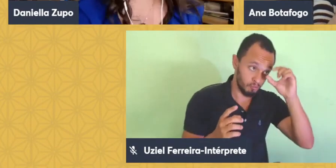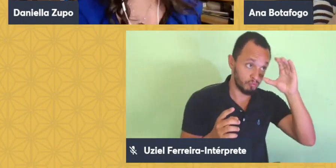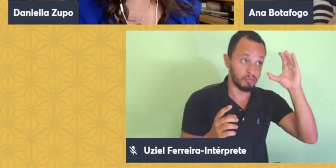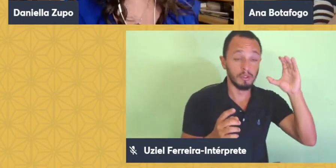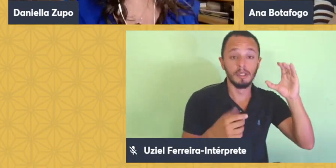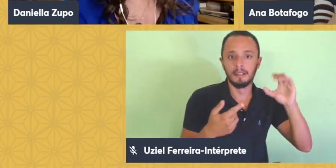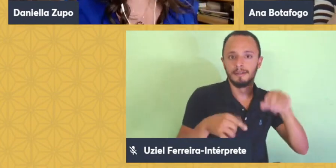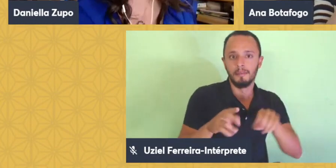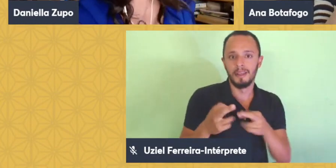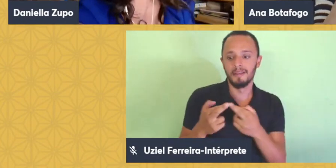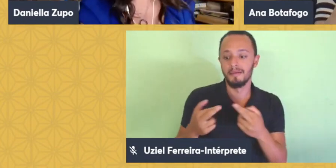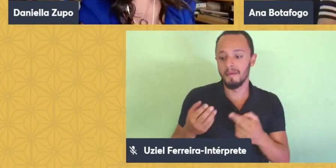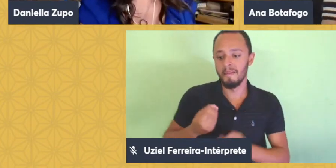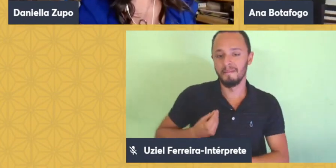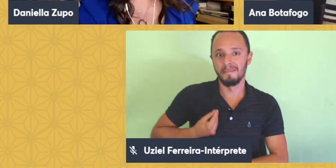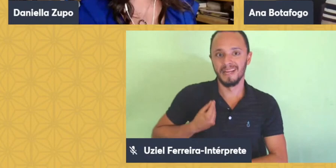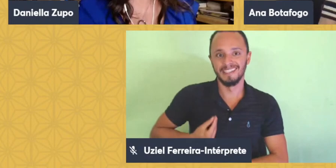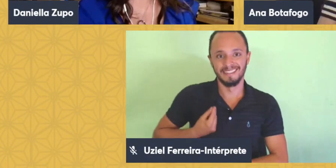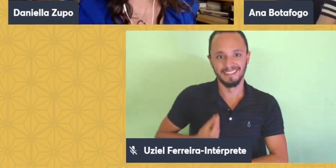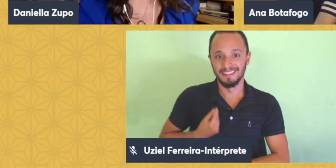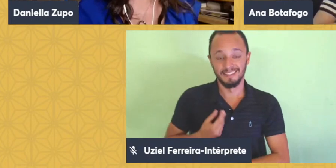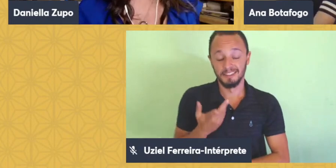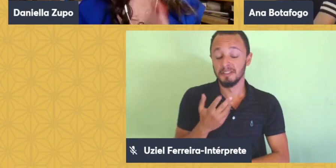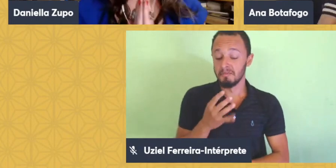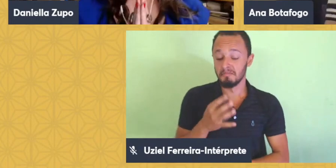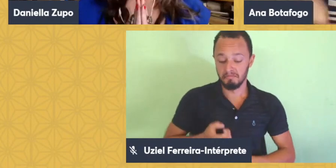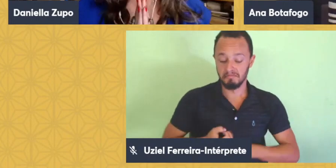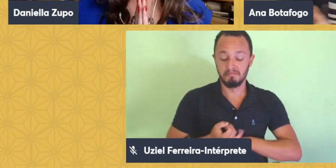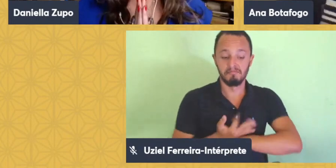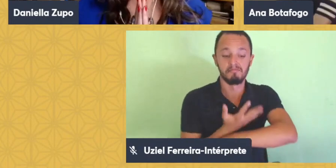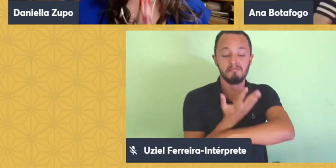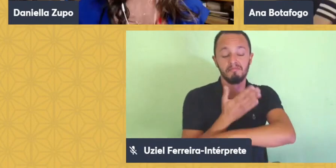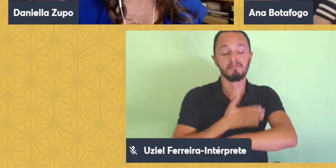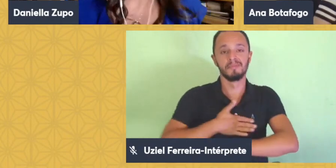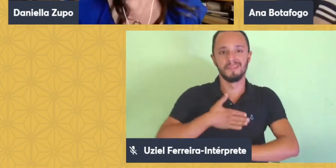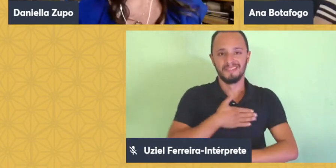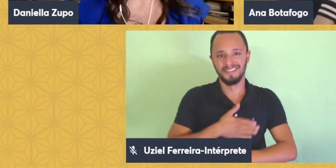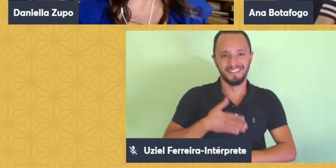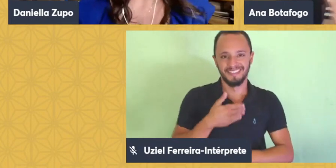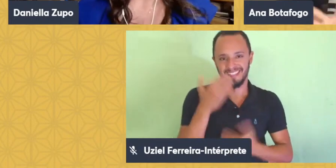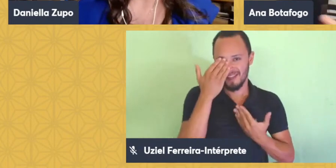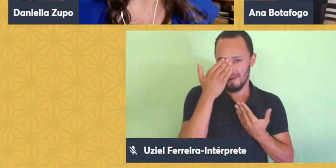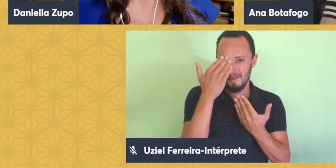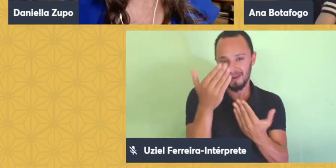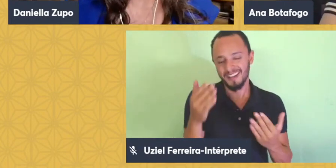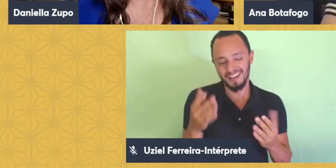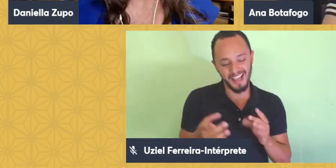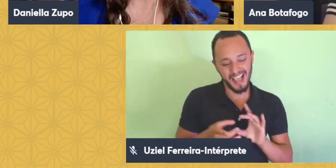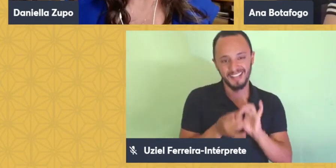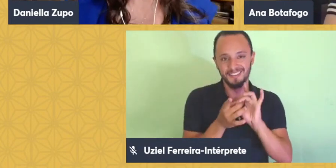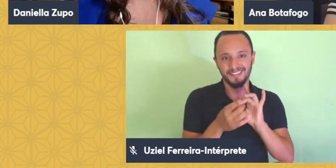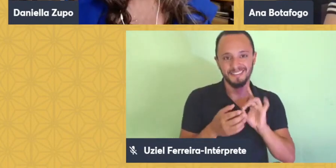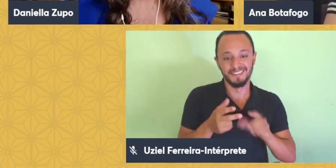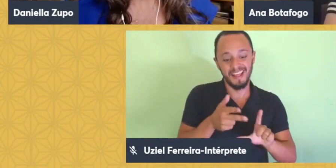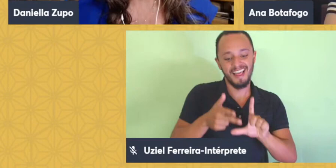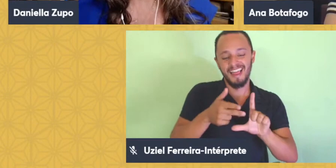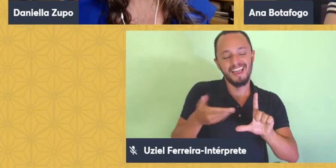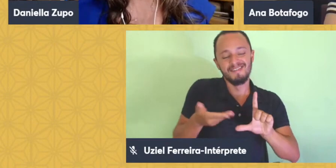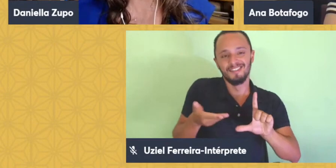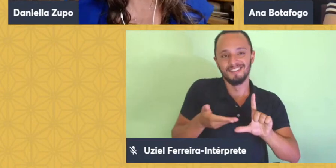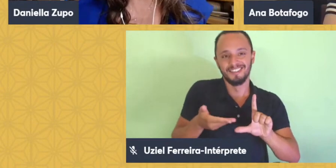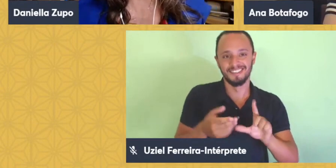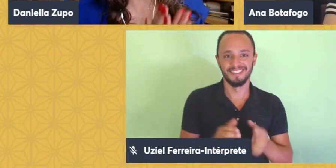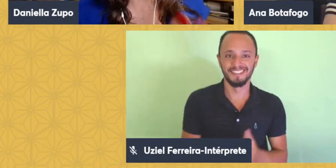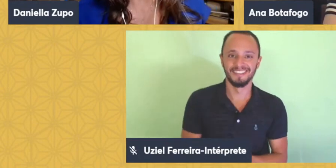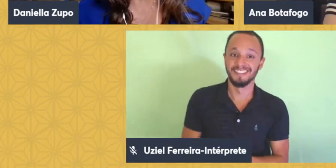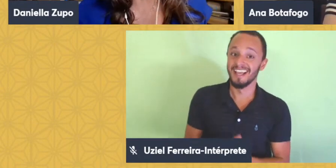vai ser enriquecedor para todos nós muito obrigada por me fazer parte dessa desse momento Obrigado